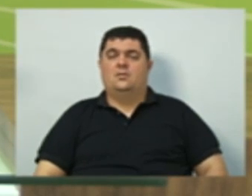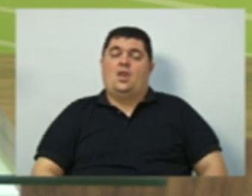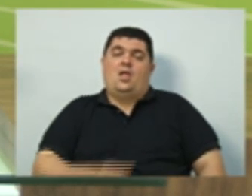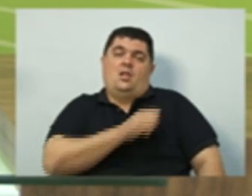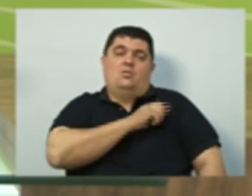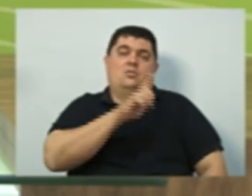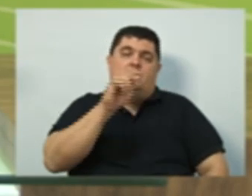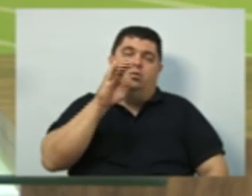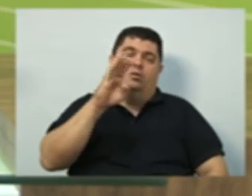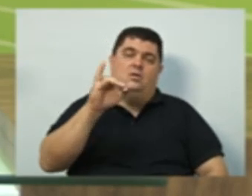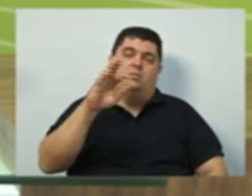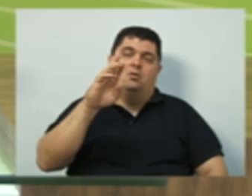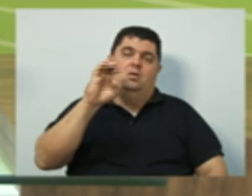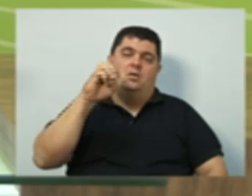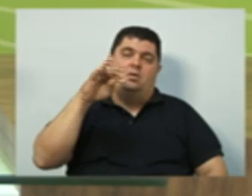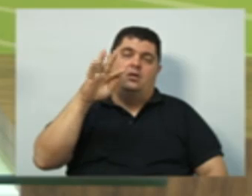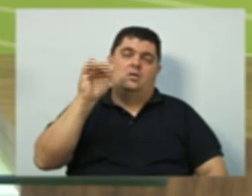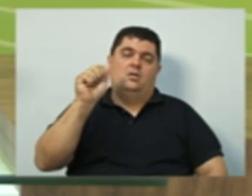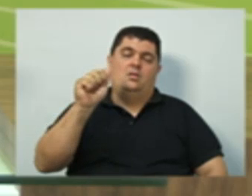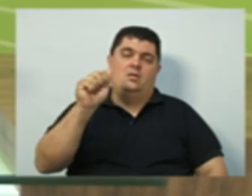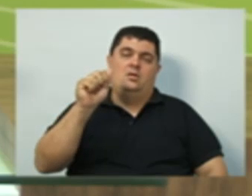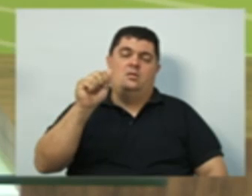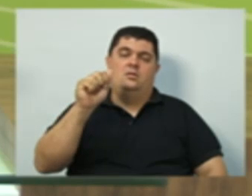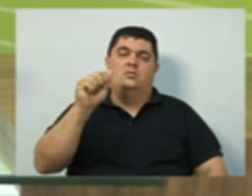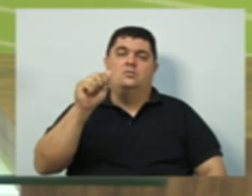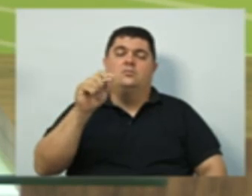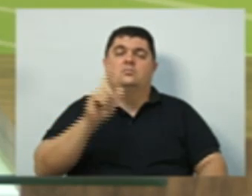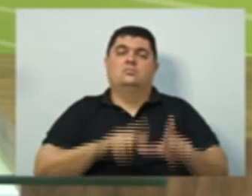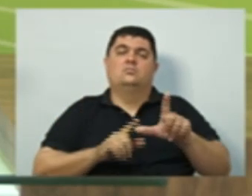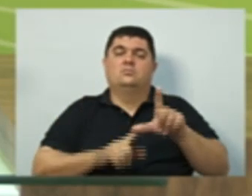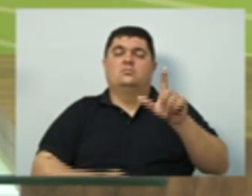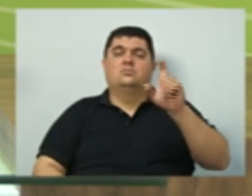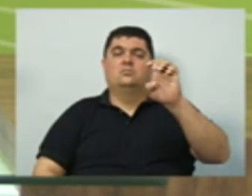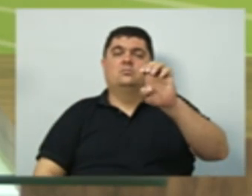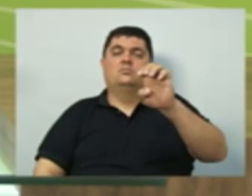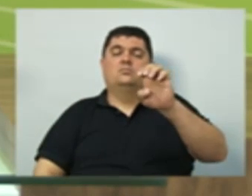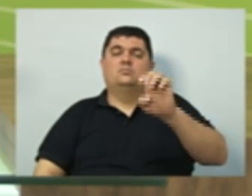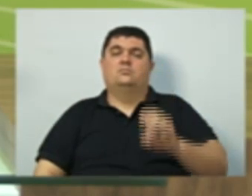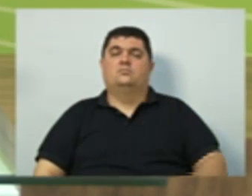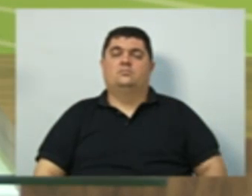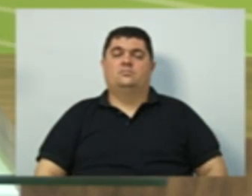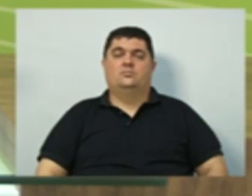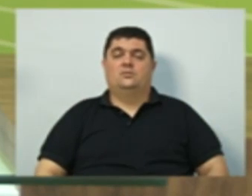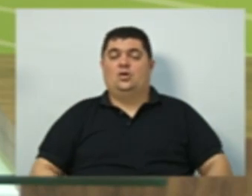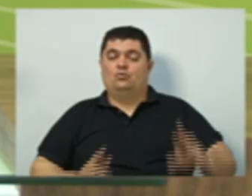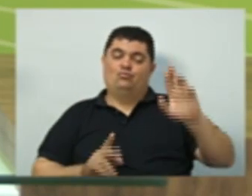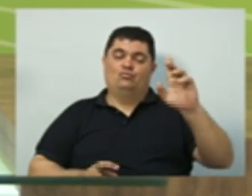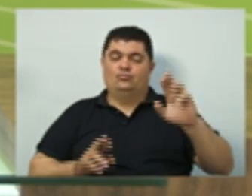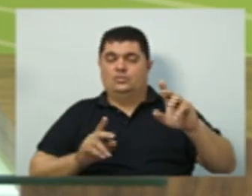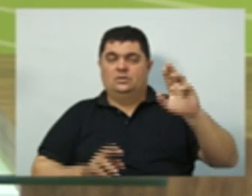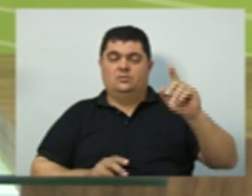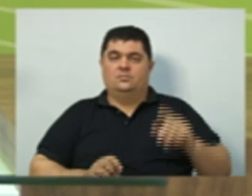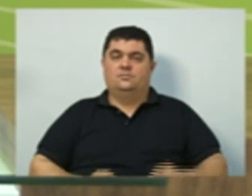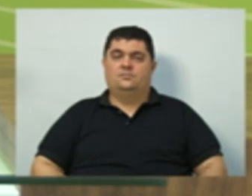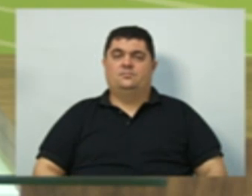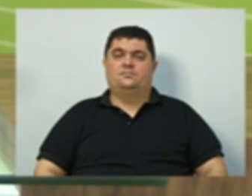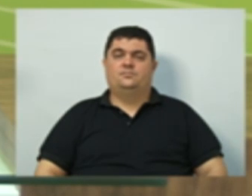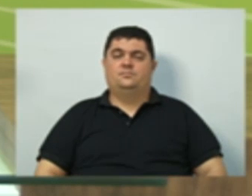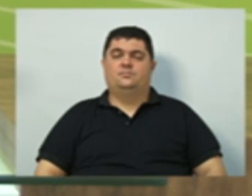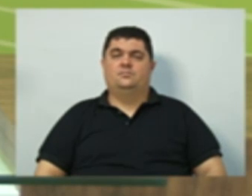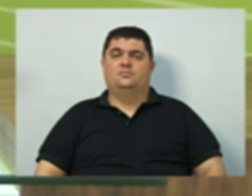alunas Gabi e Renata, também da escola Dona Benta, estão jogando na letra E. Então já houve uma divergência nesse ponto